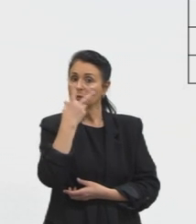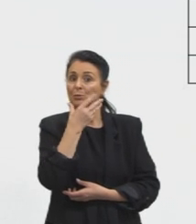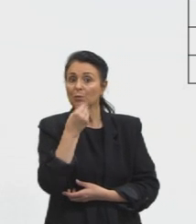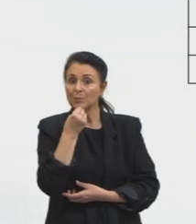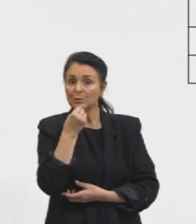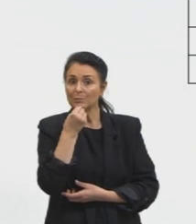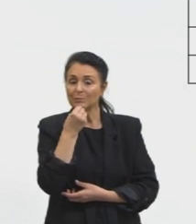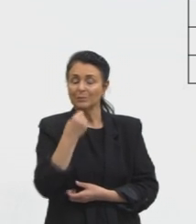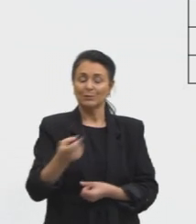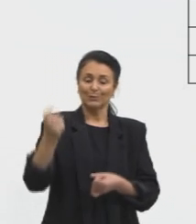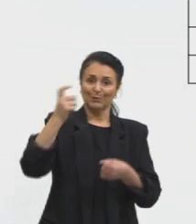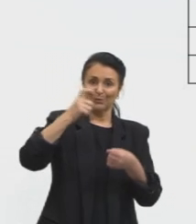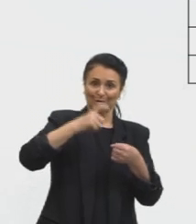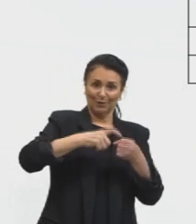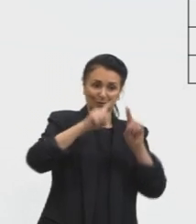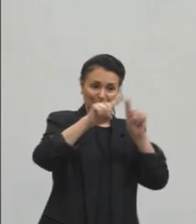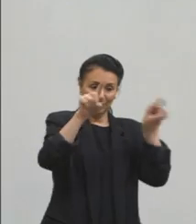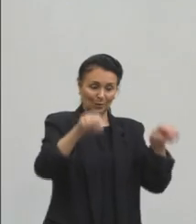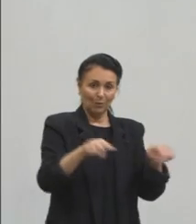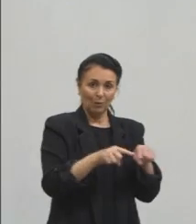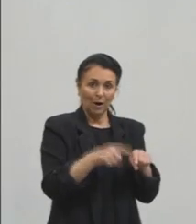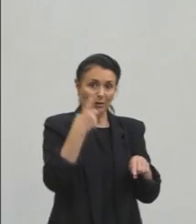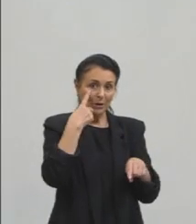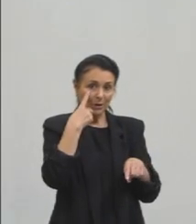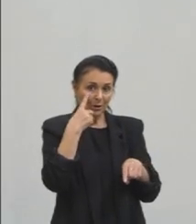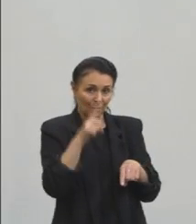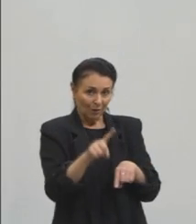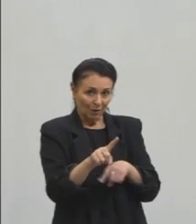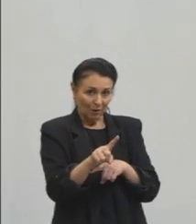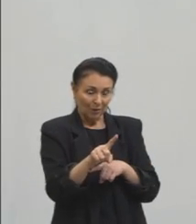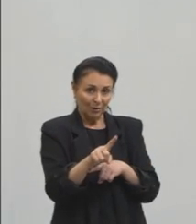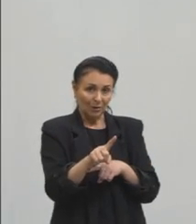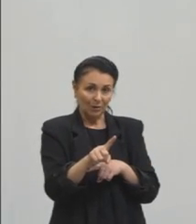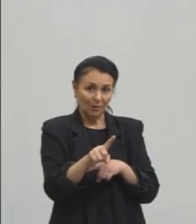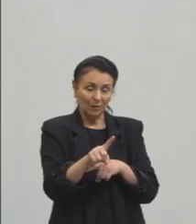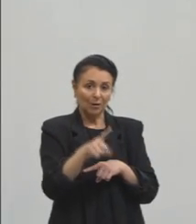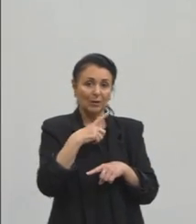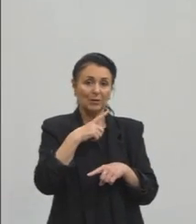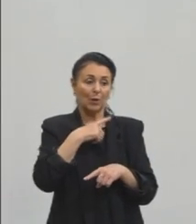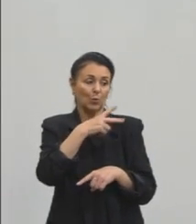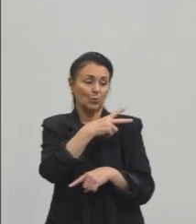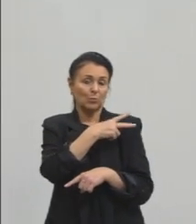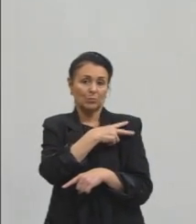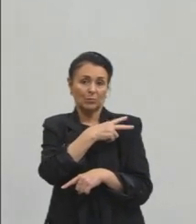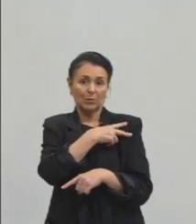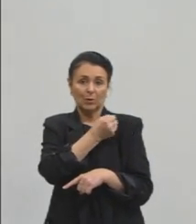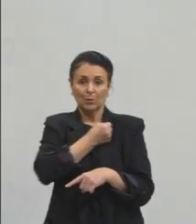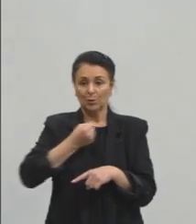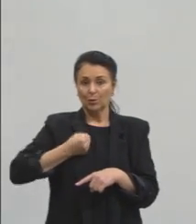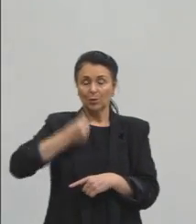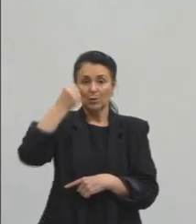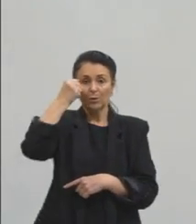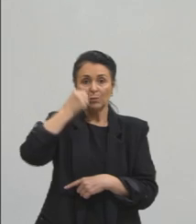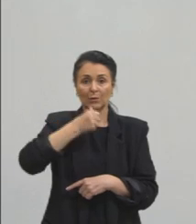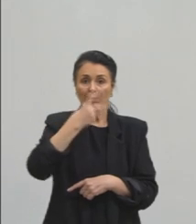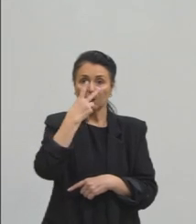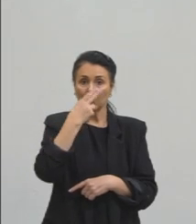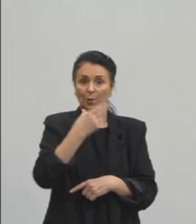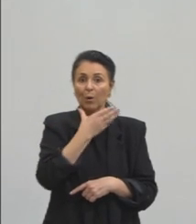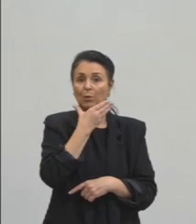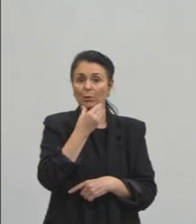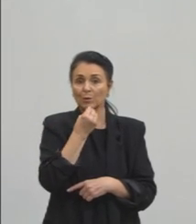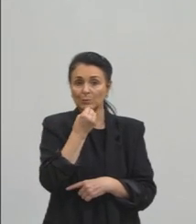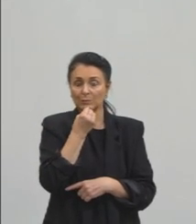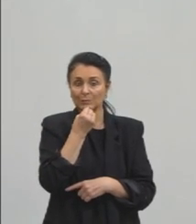então a gente volta para o quadro e pega essa afirmação dentre os alunos da segunda série o número de mulheres é igual número de